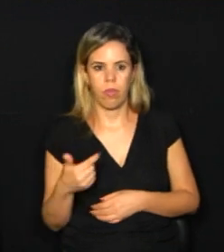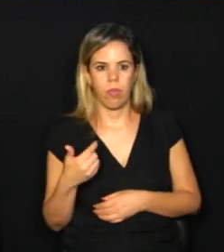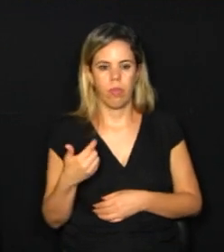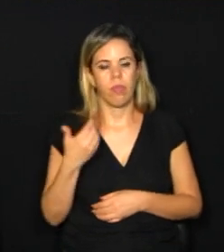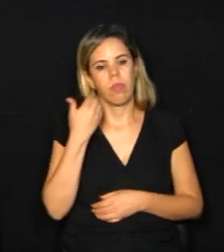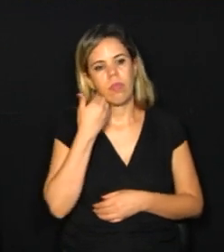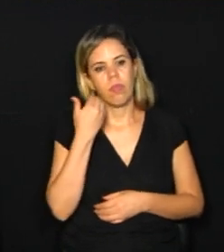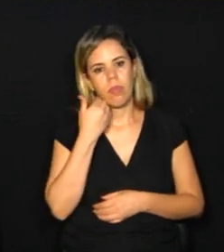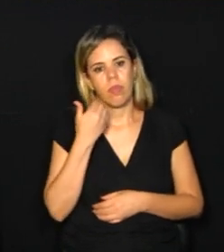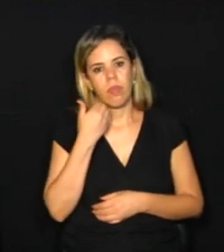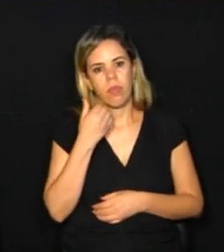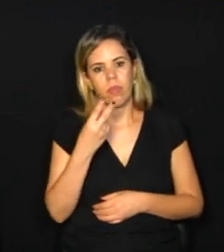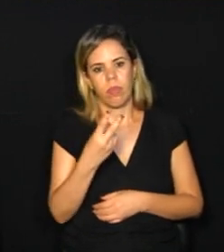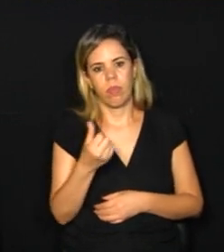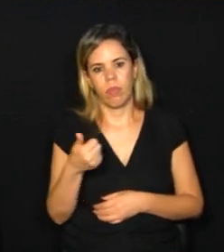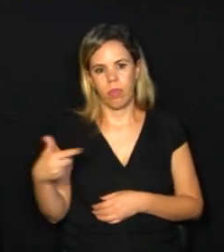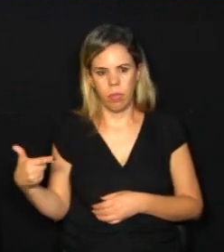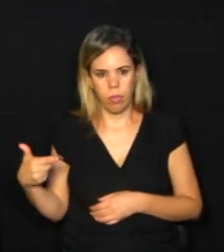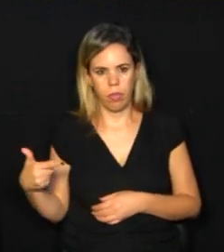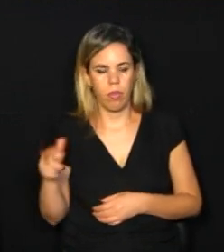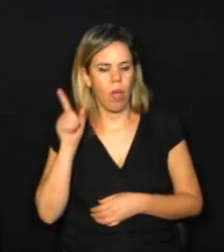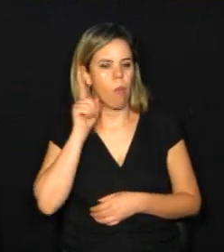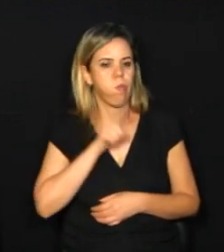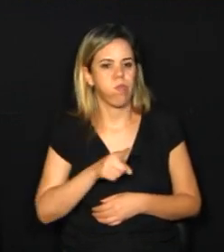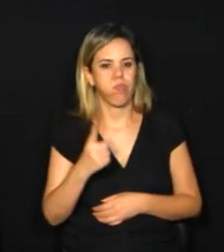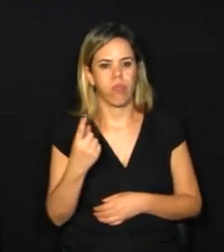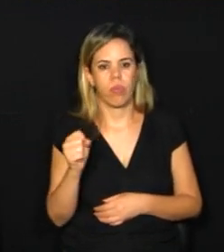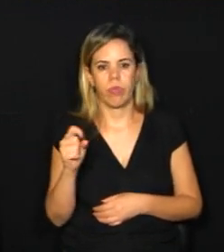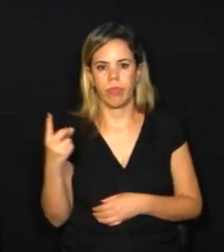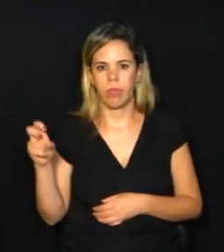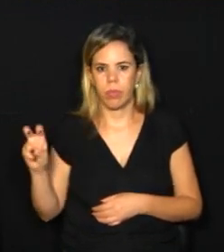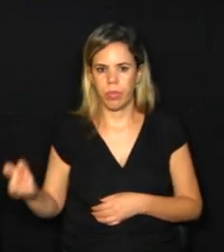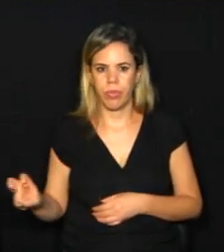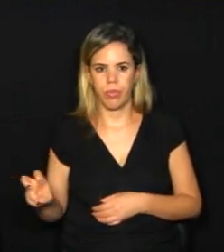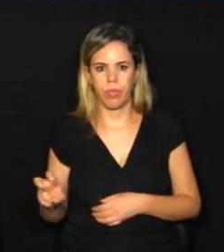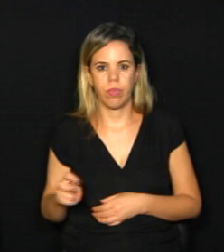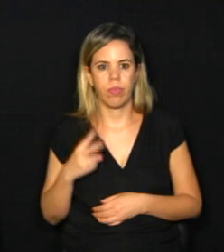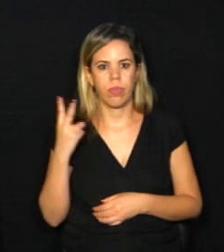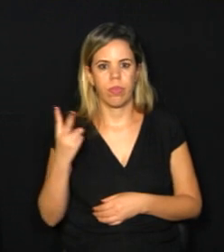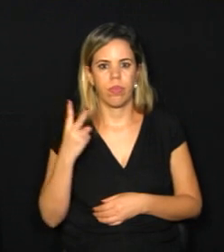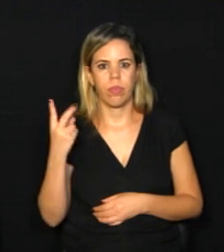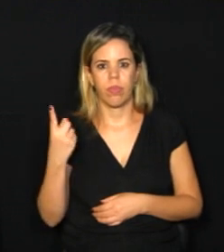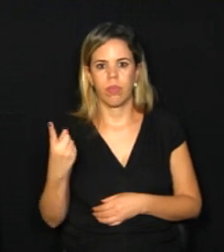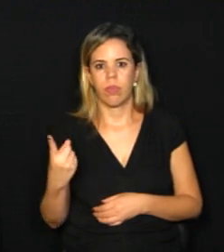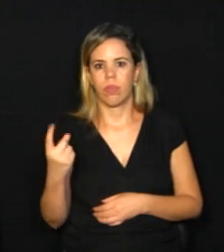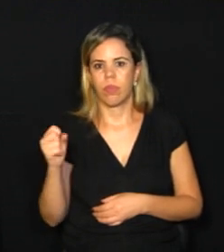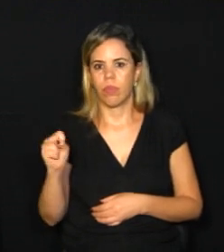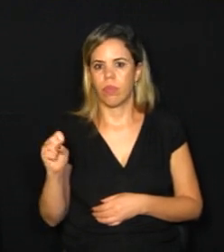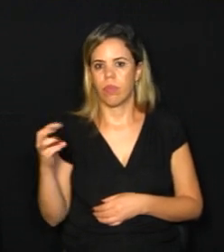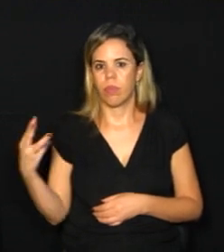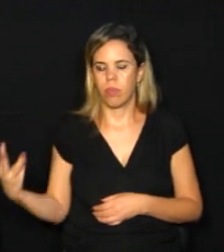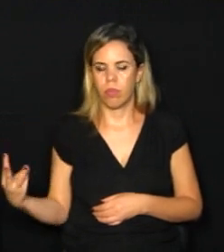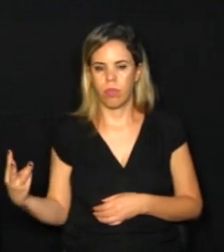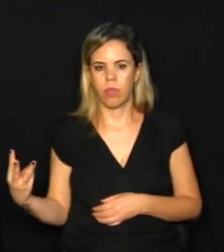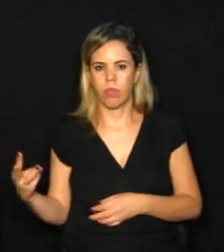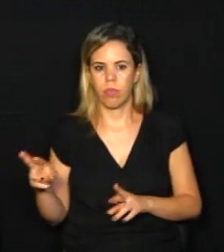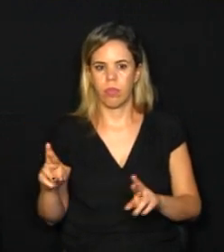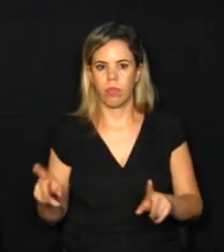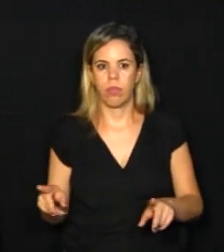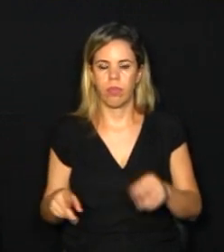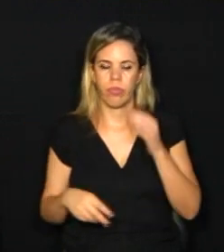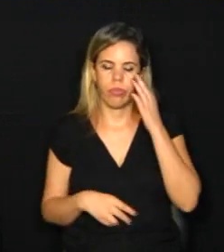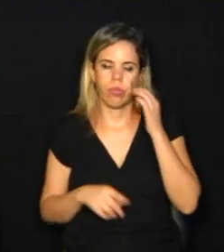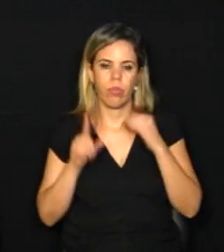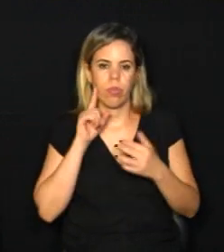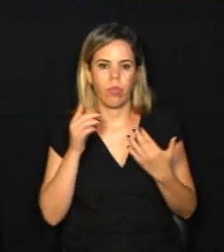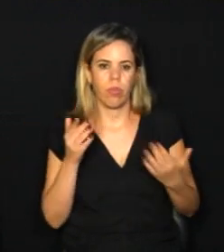262. Santa Bárbara, 202. Americana, 185. Valinhos, com uma pequena diferença sempre ali de